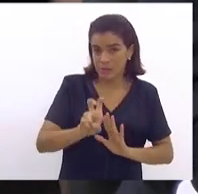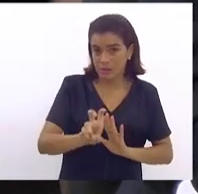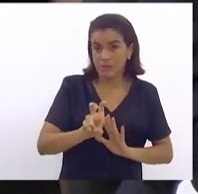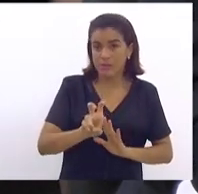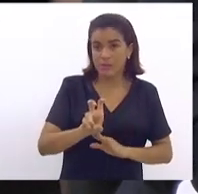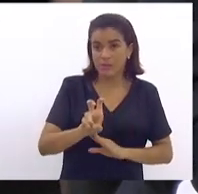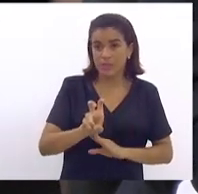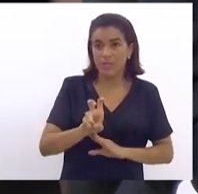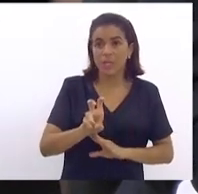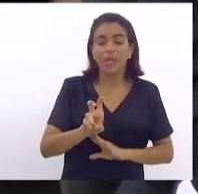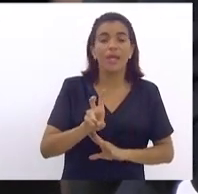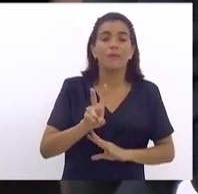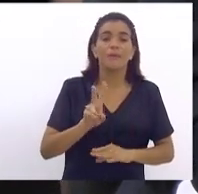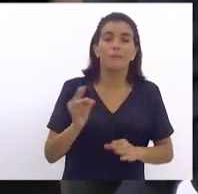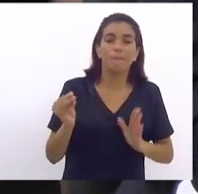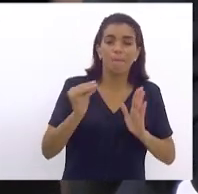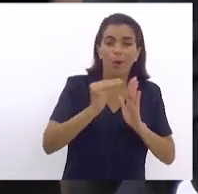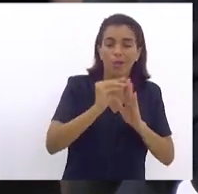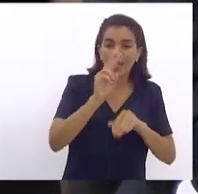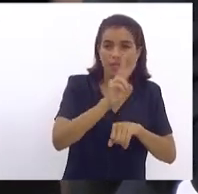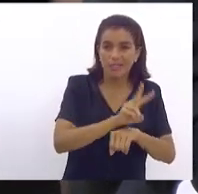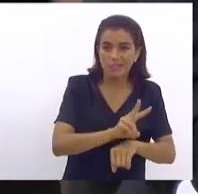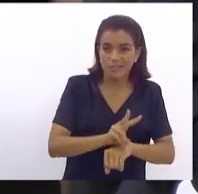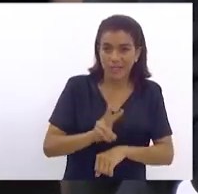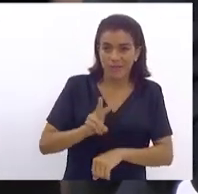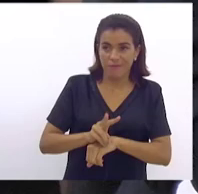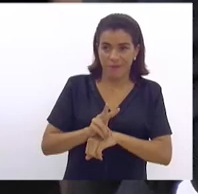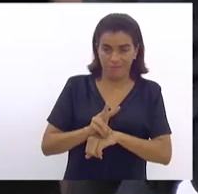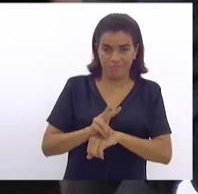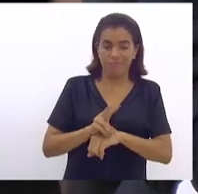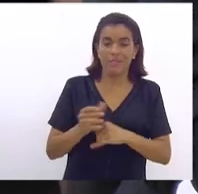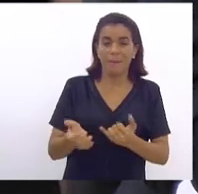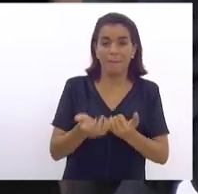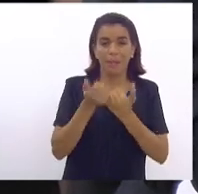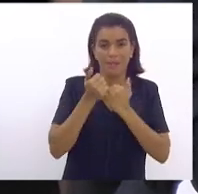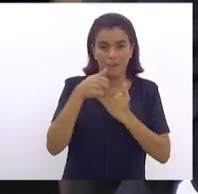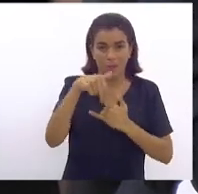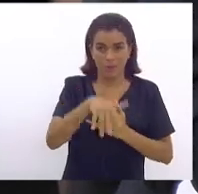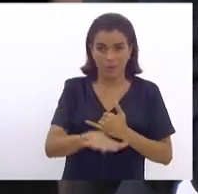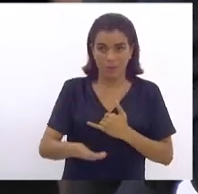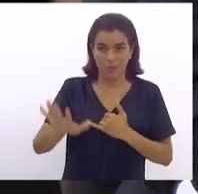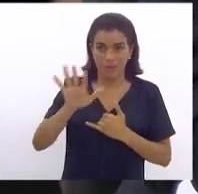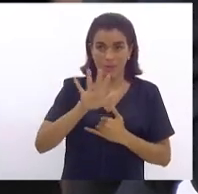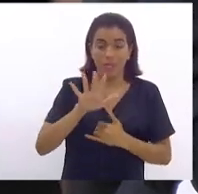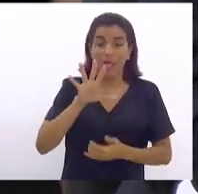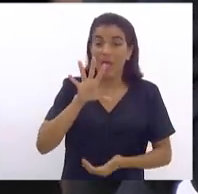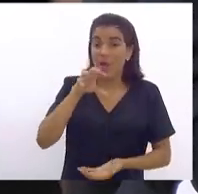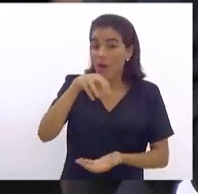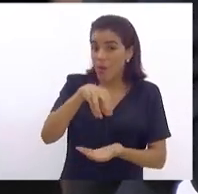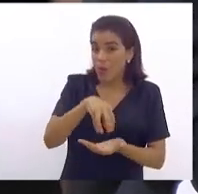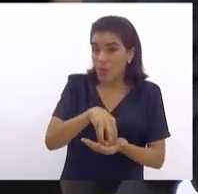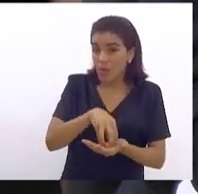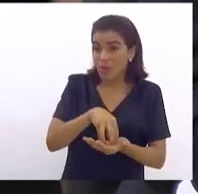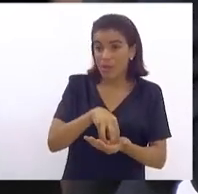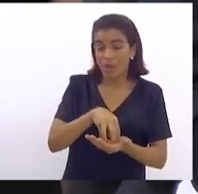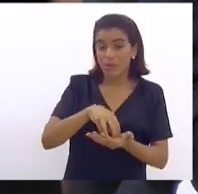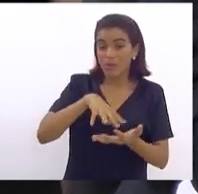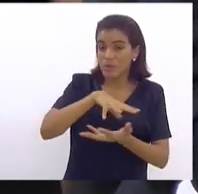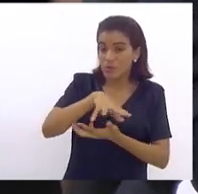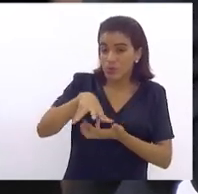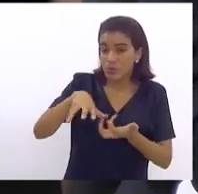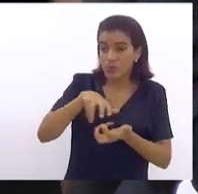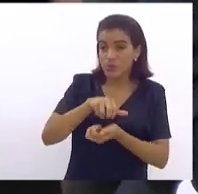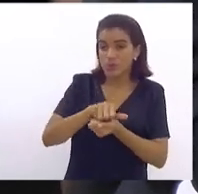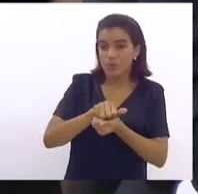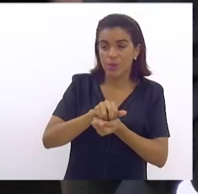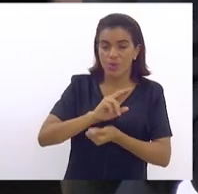coloca a reserva particular de patrimônio natural, que na lei nacional é uma unidade de uso sustentável, ela não é